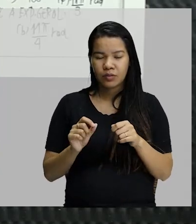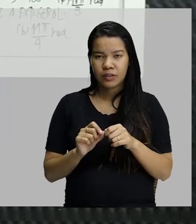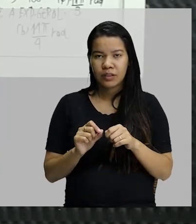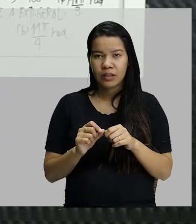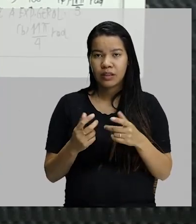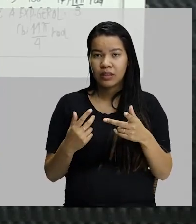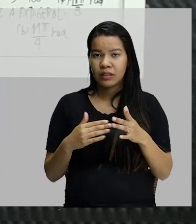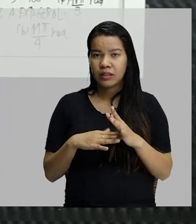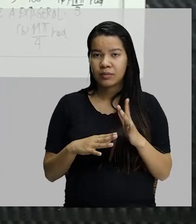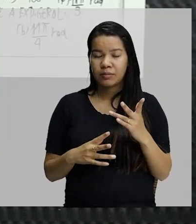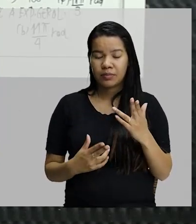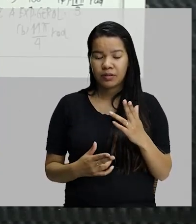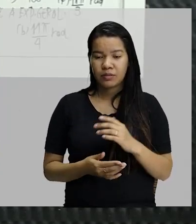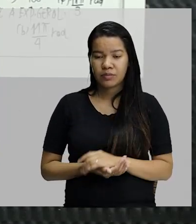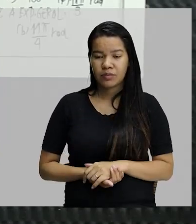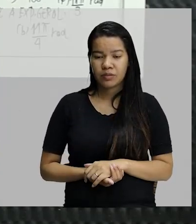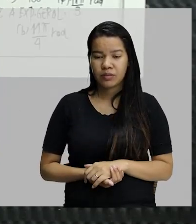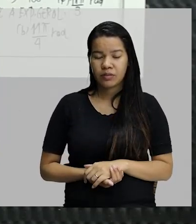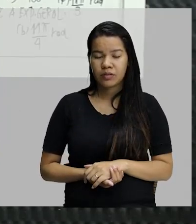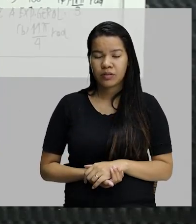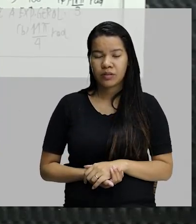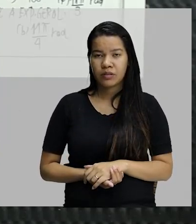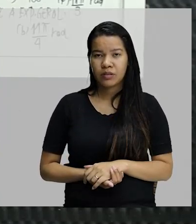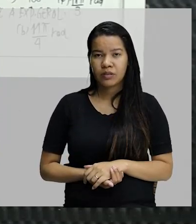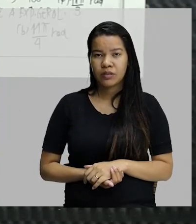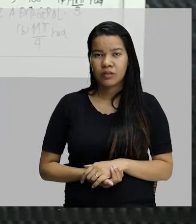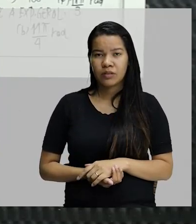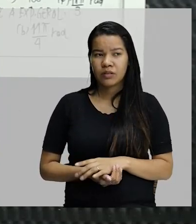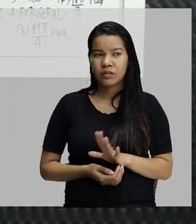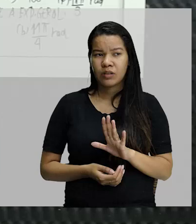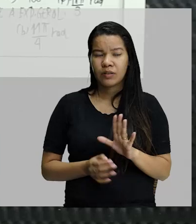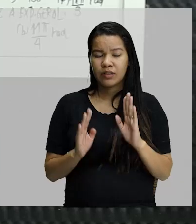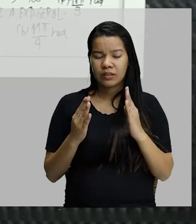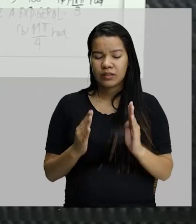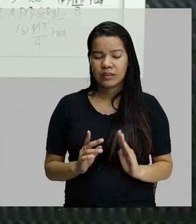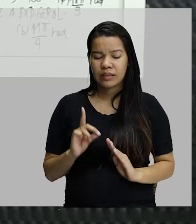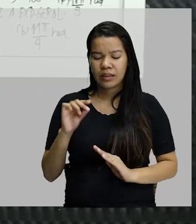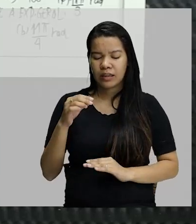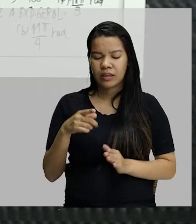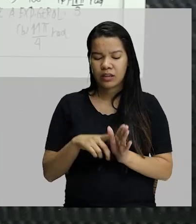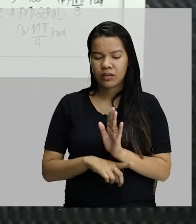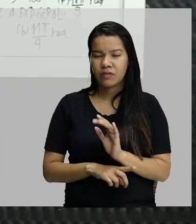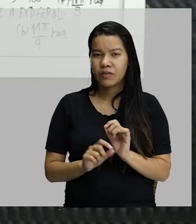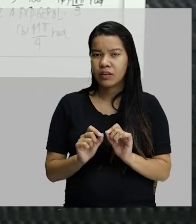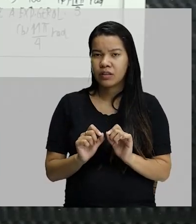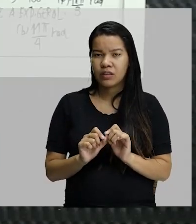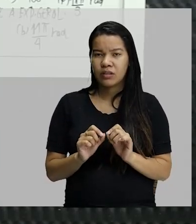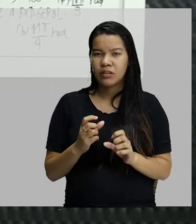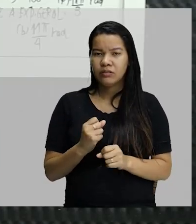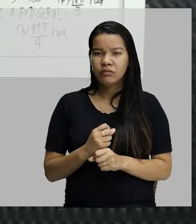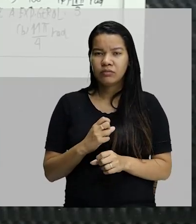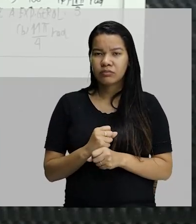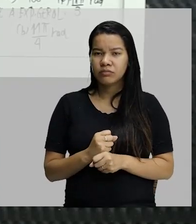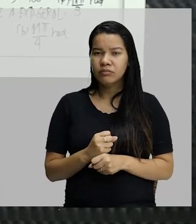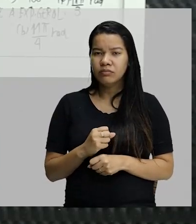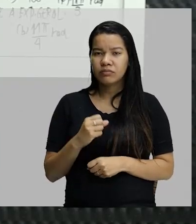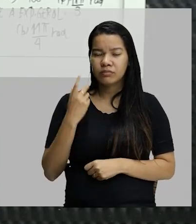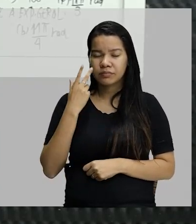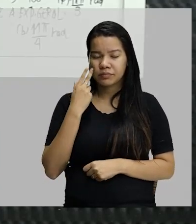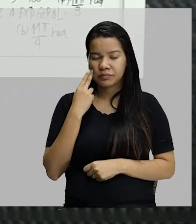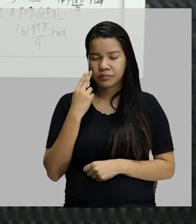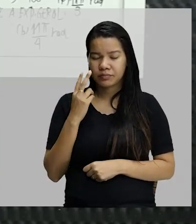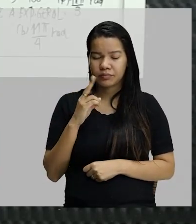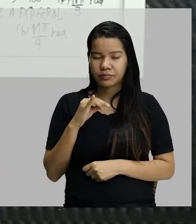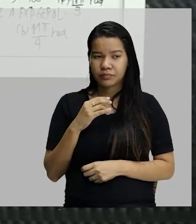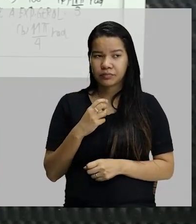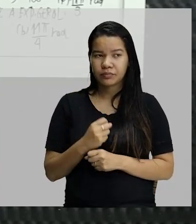até mesmo ele desconsiderando que ele é negativo. Pode fazer essa conta aqui normal, certo? Bom, isso aqui vai